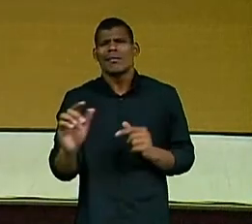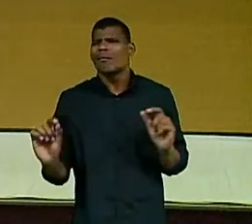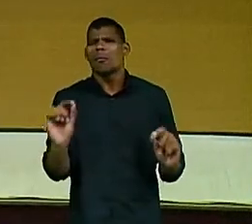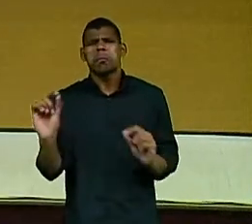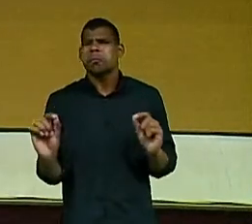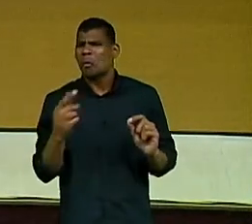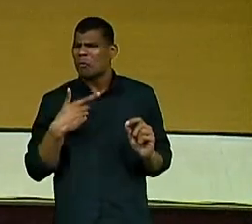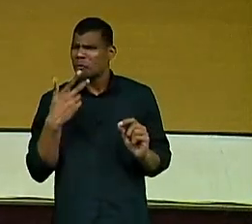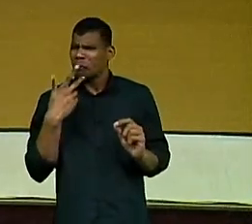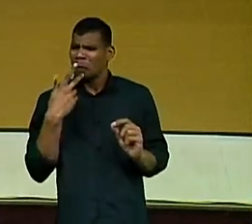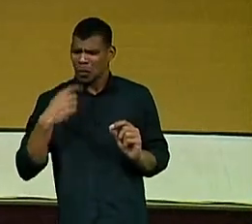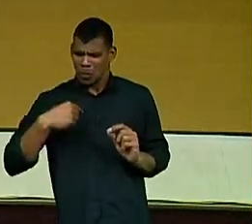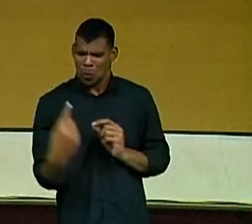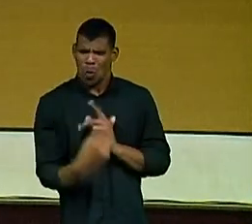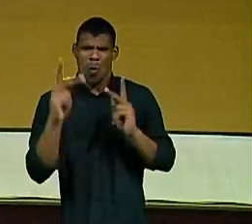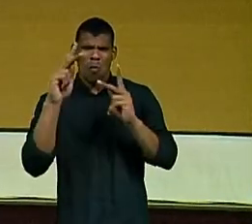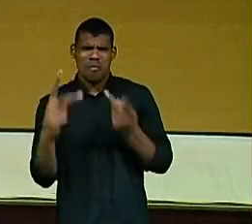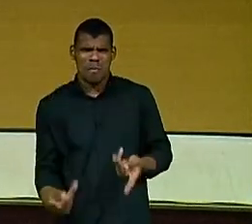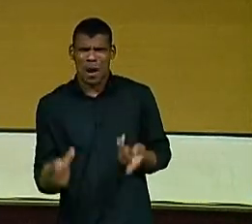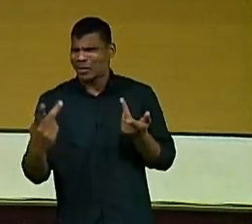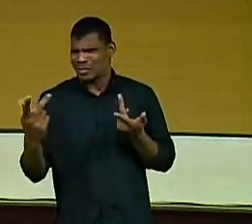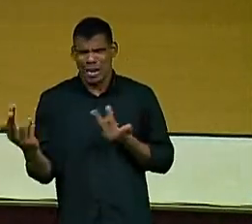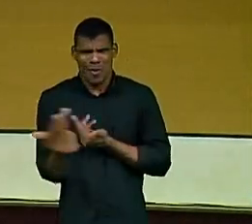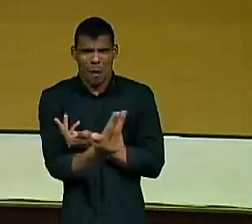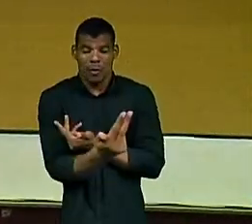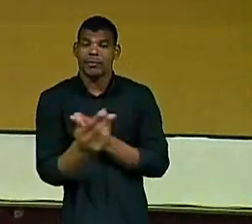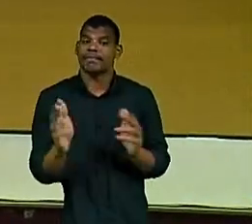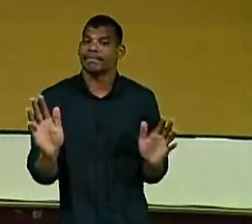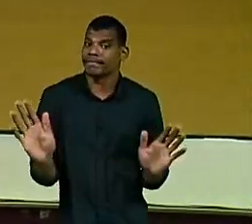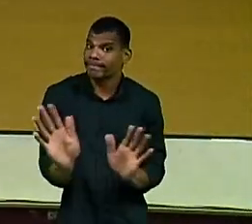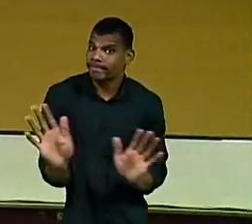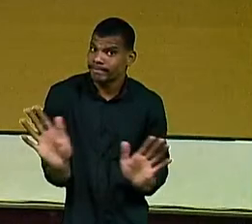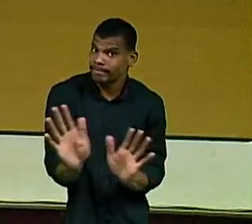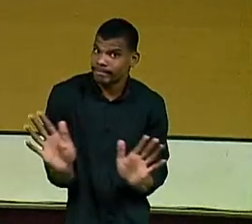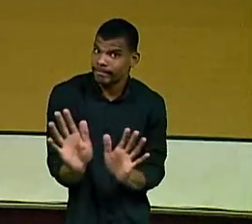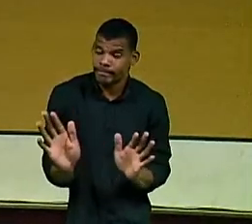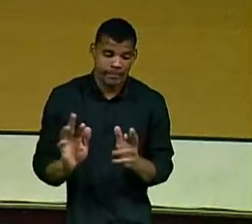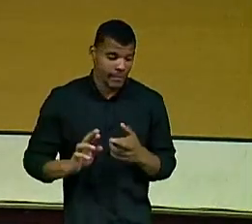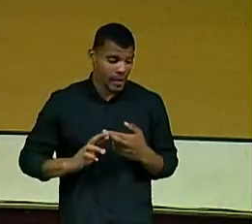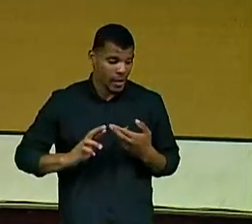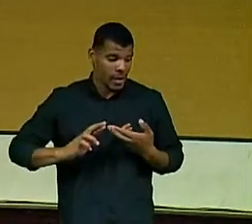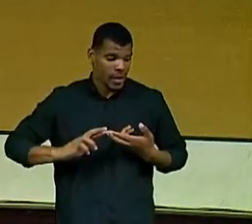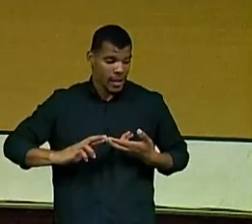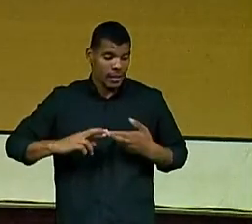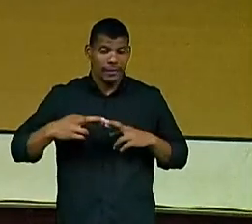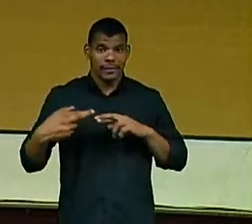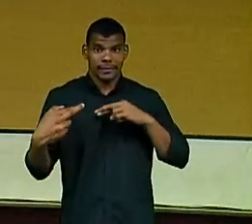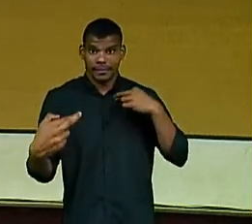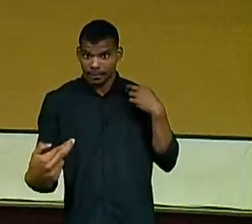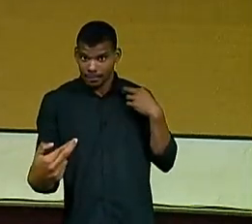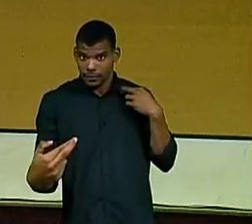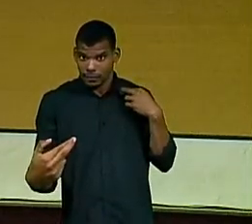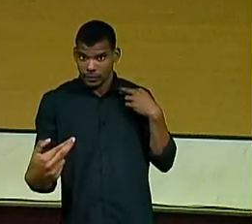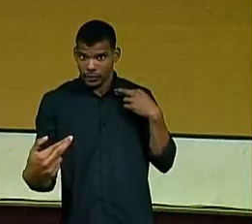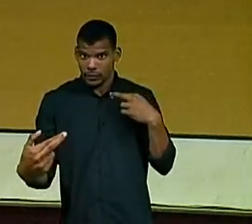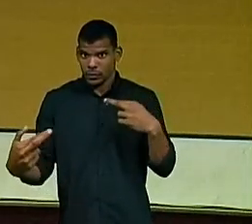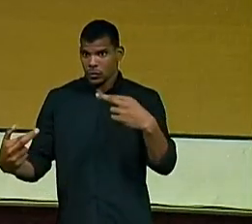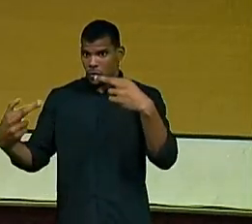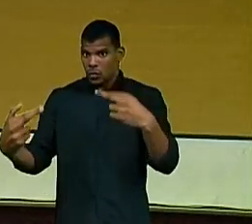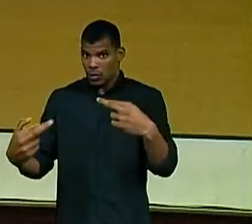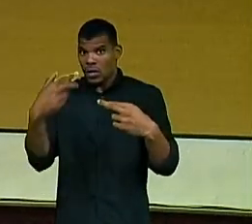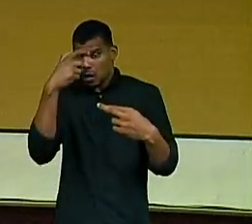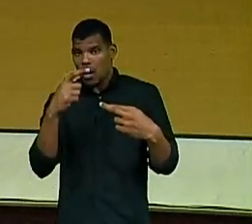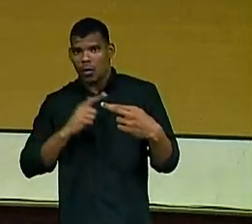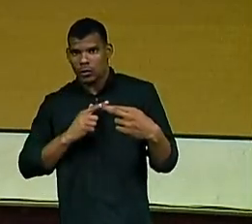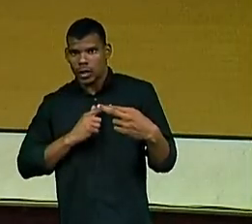que o Genoma o genótipo desculpa o genótipo o conjunto de